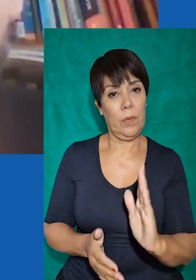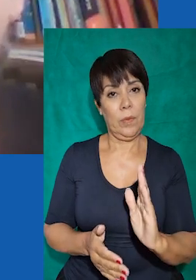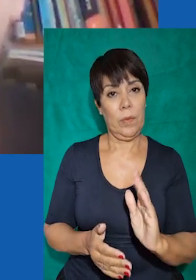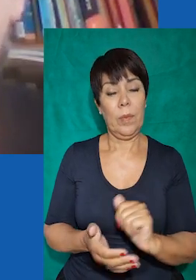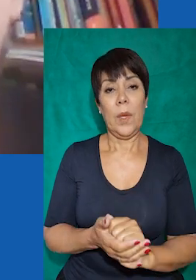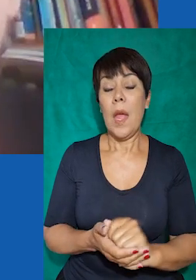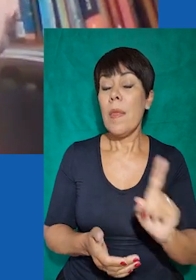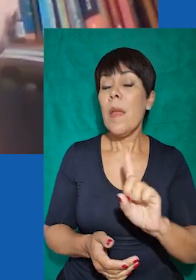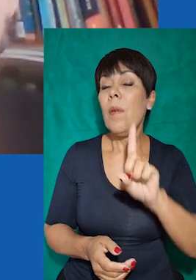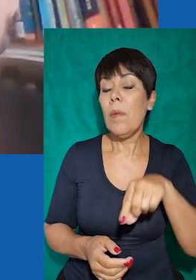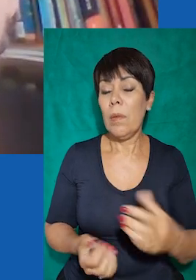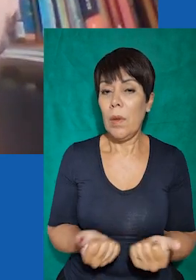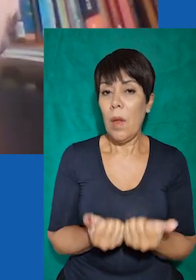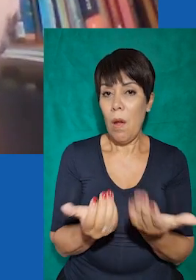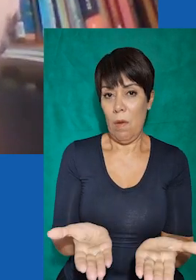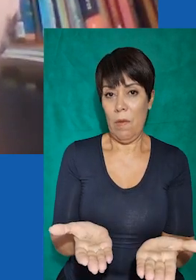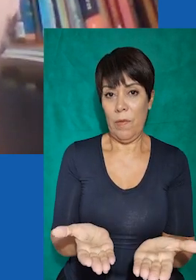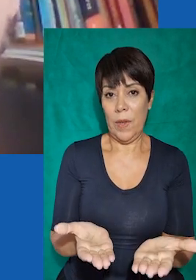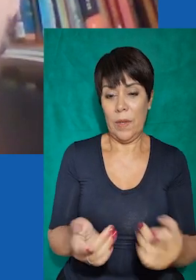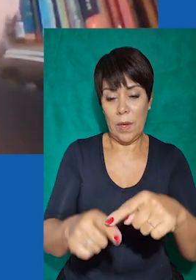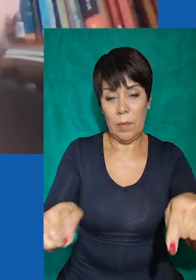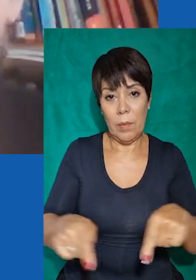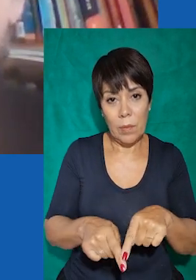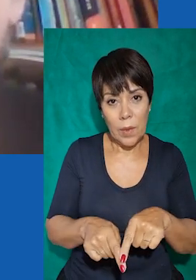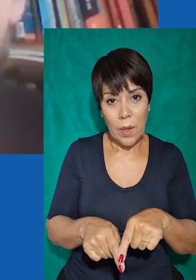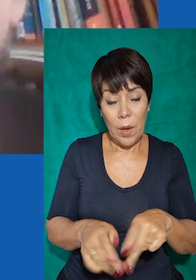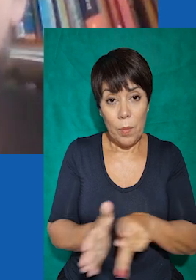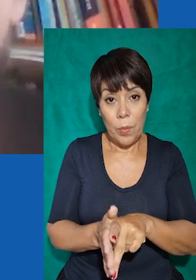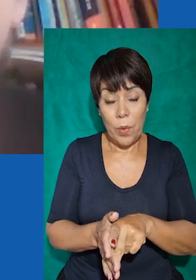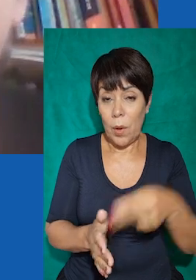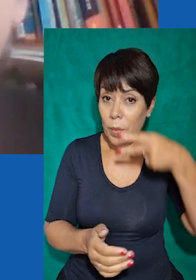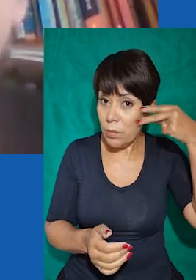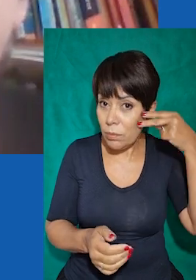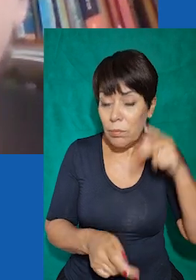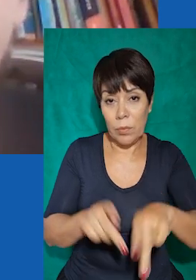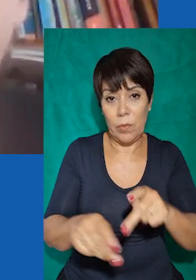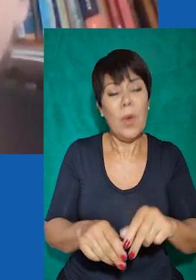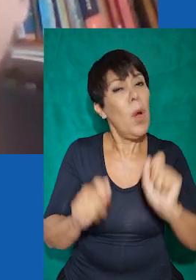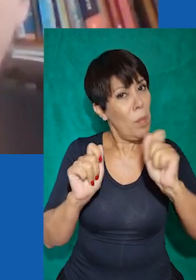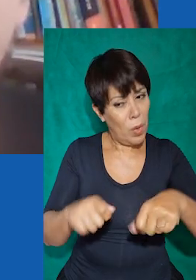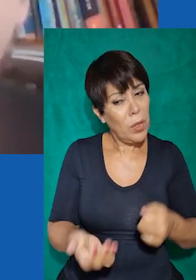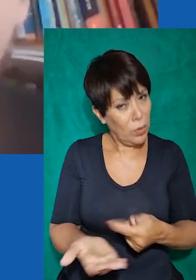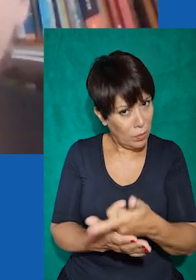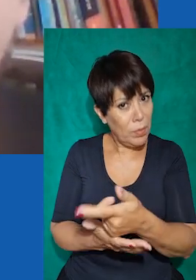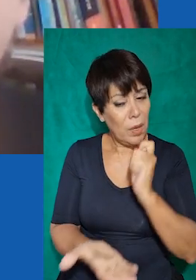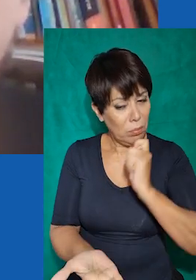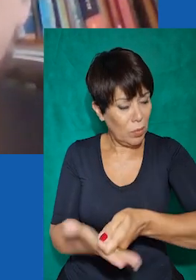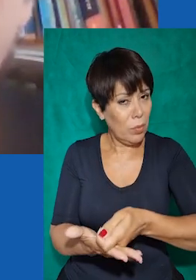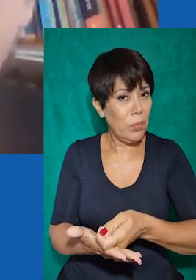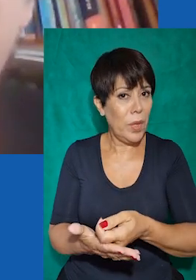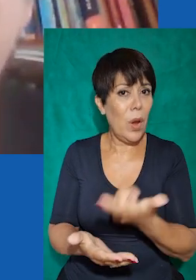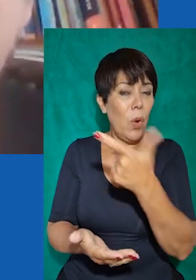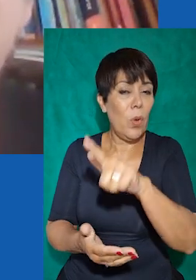não de conceder terras indígenas. O Estado pode conceder, pode até comprar terras para